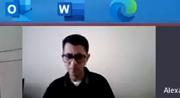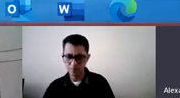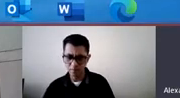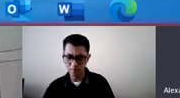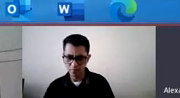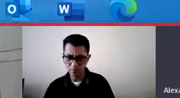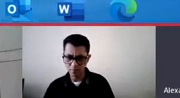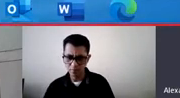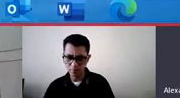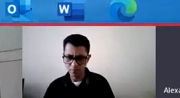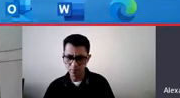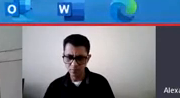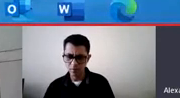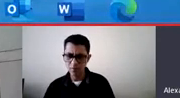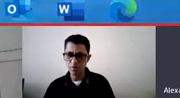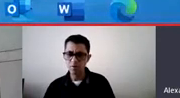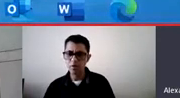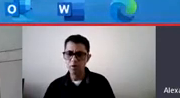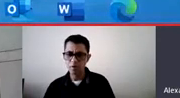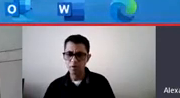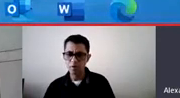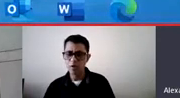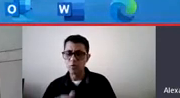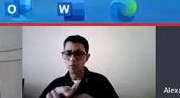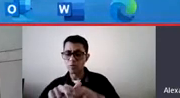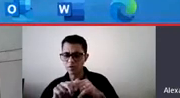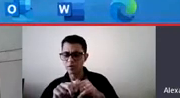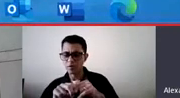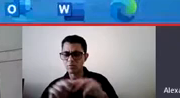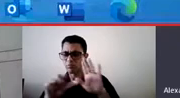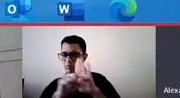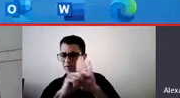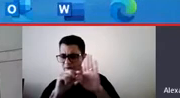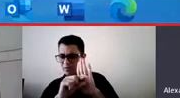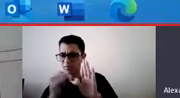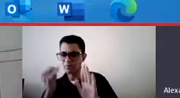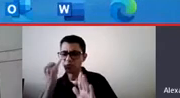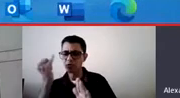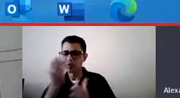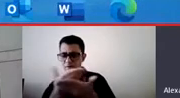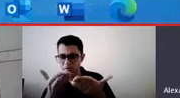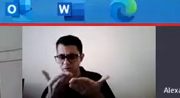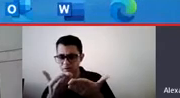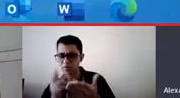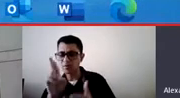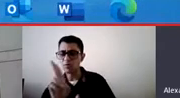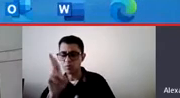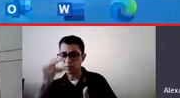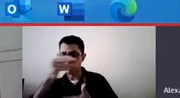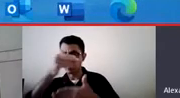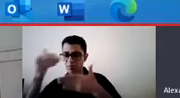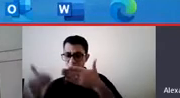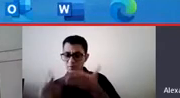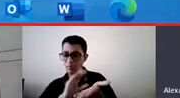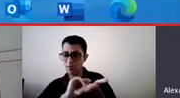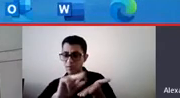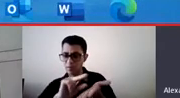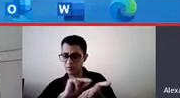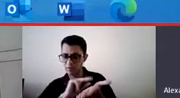o Albert Einstein devido a essa frase que eu achei tão bonita dele. Eu já tinha usado até no meu artigo científico uma